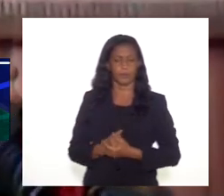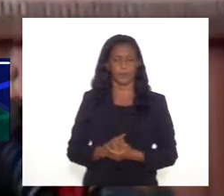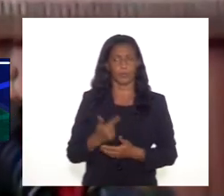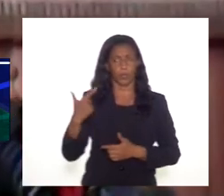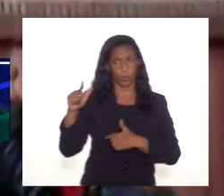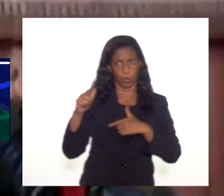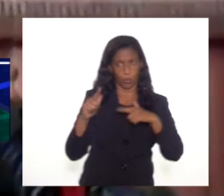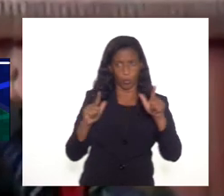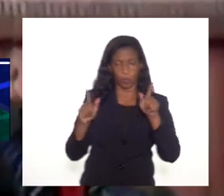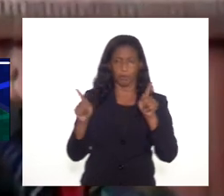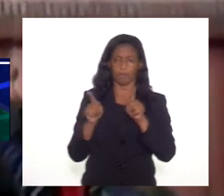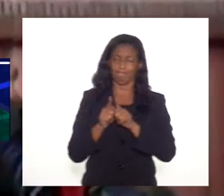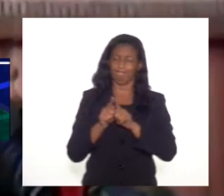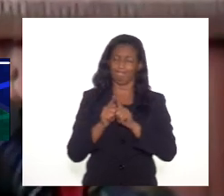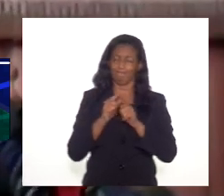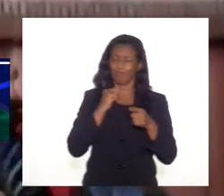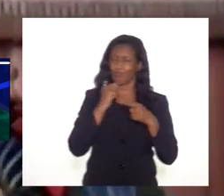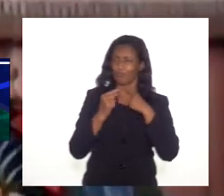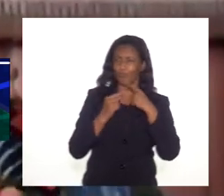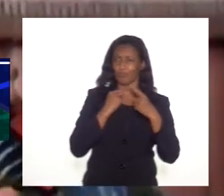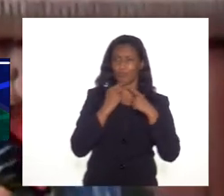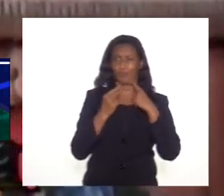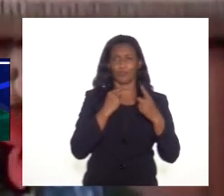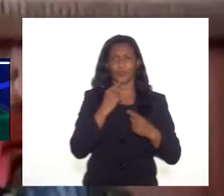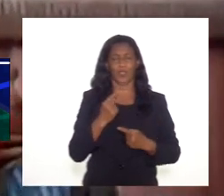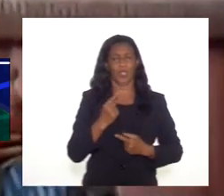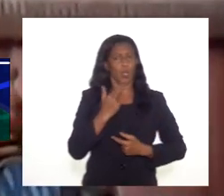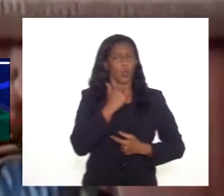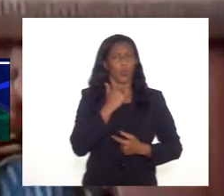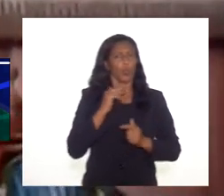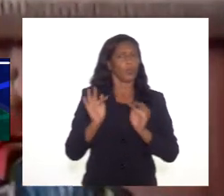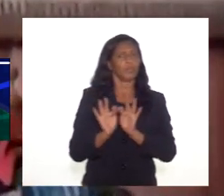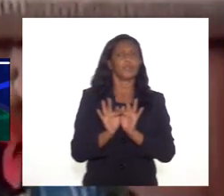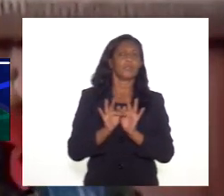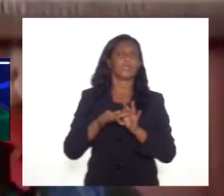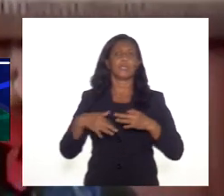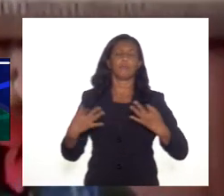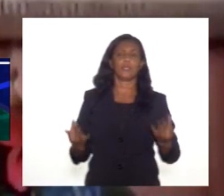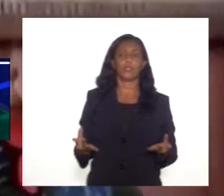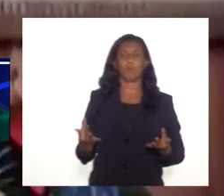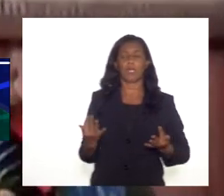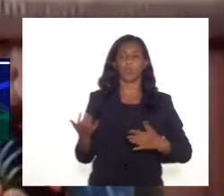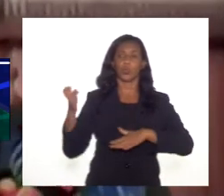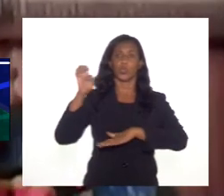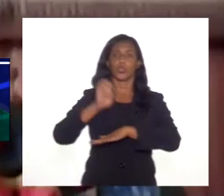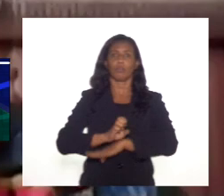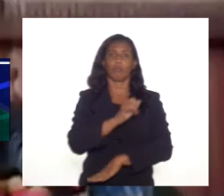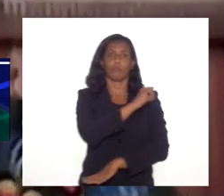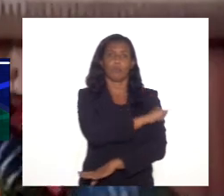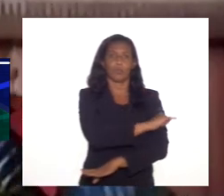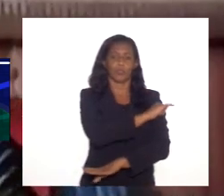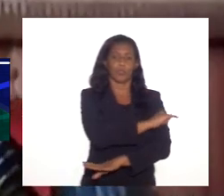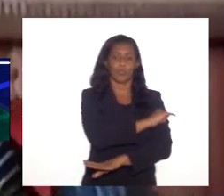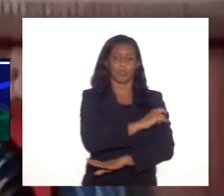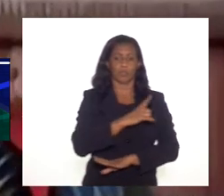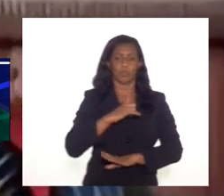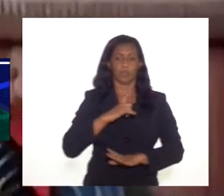Um cenário de muita incerteza, então, a gente não pode simplesmente, num estado do Rio de Janeiro que,